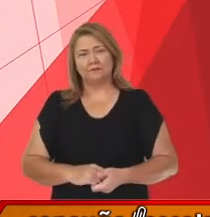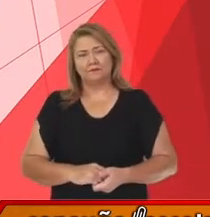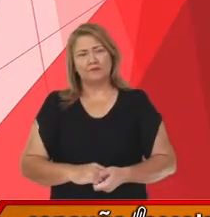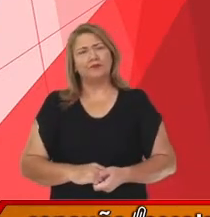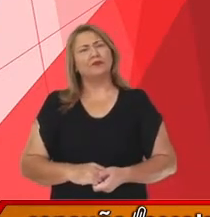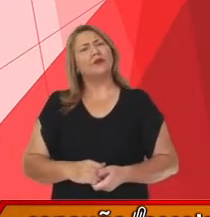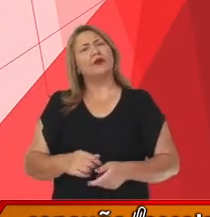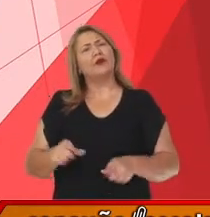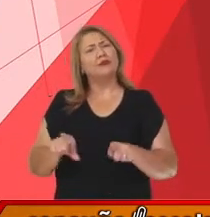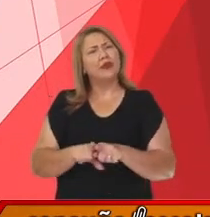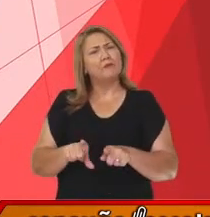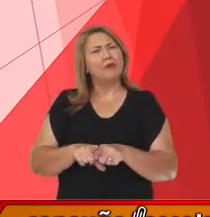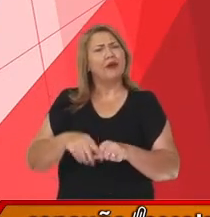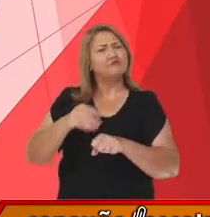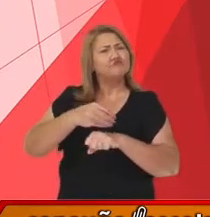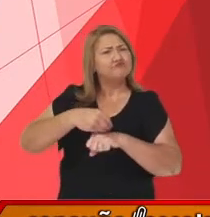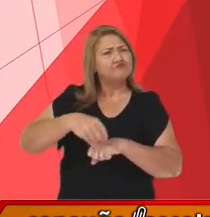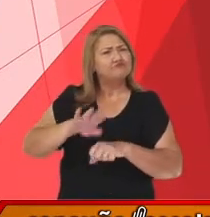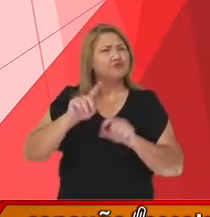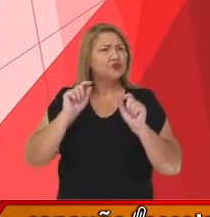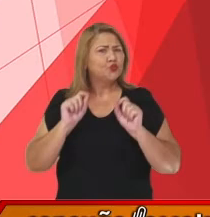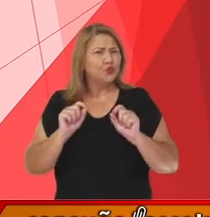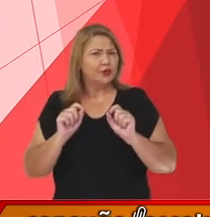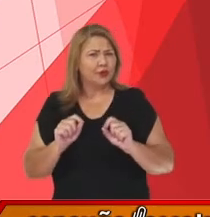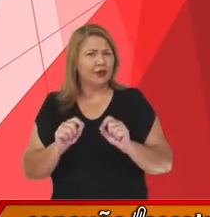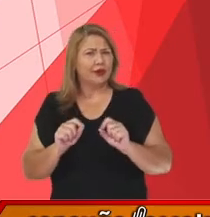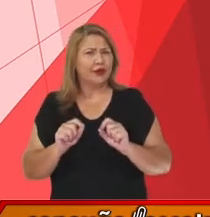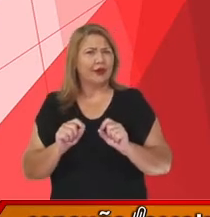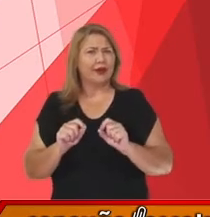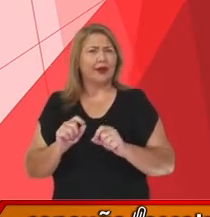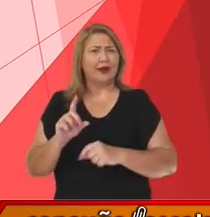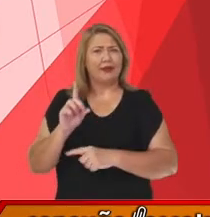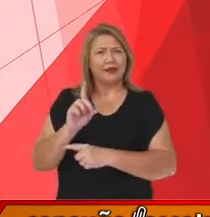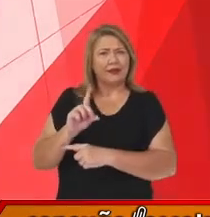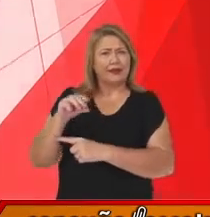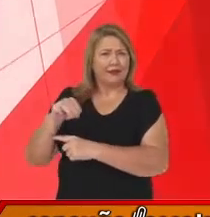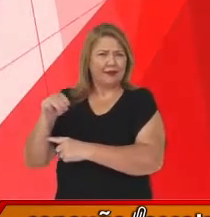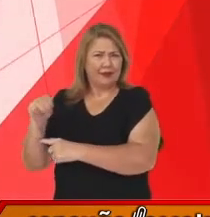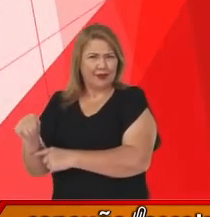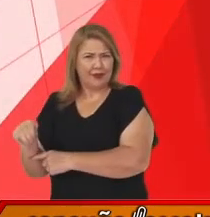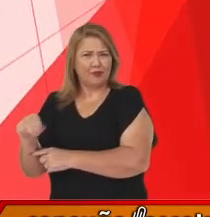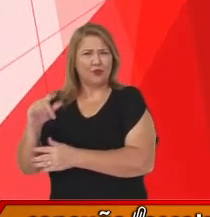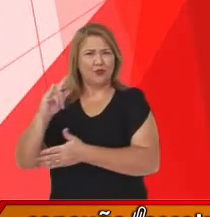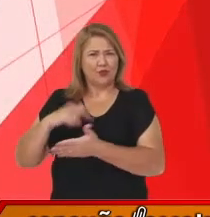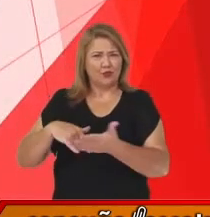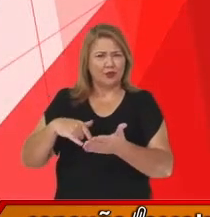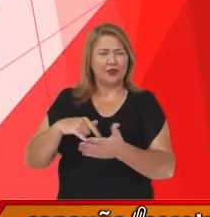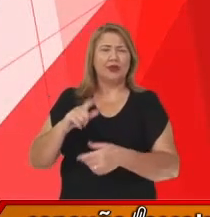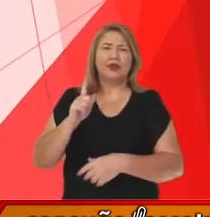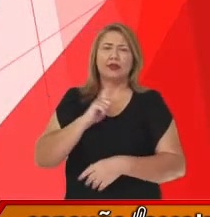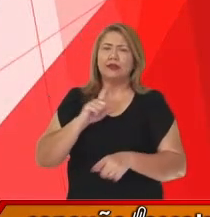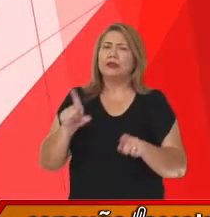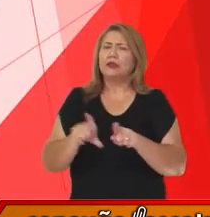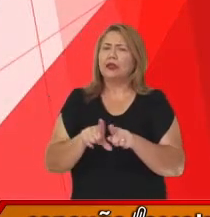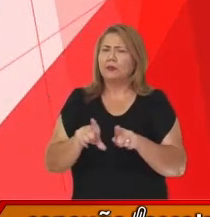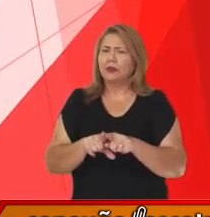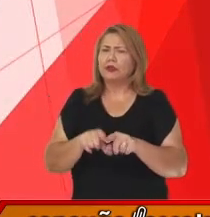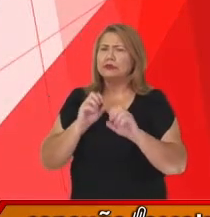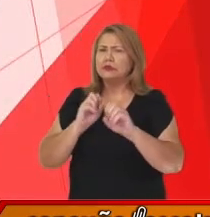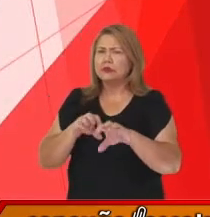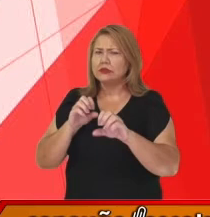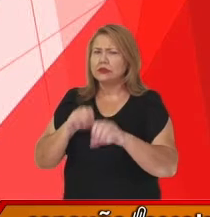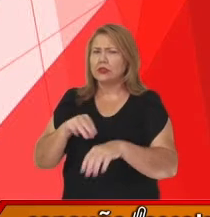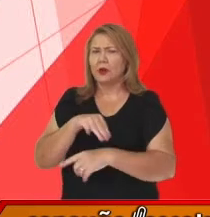Gostaria também de trazer para vocês, além da doutrina do Destino Manifesto, a doutrina Monroe no